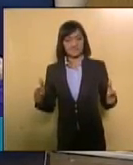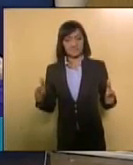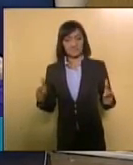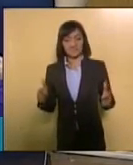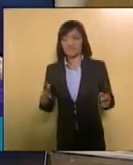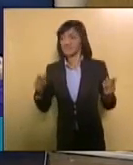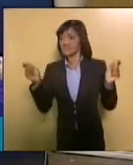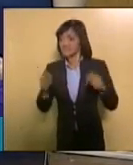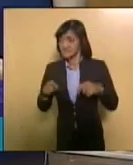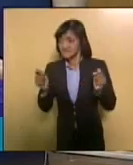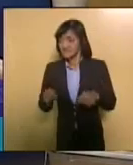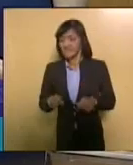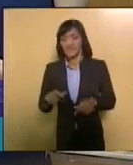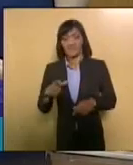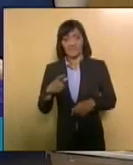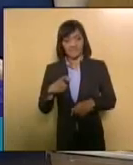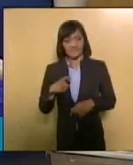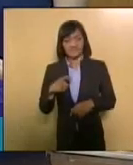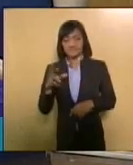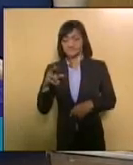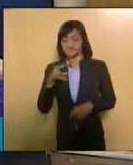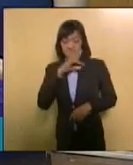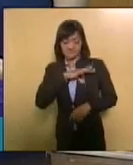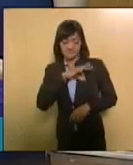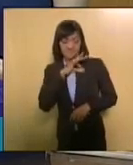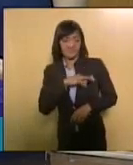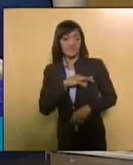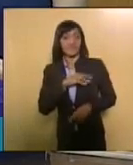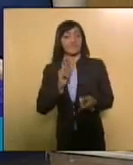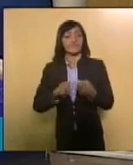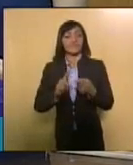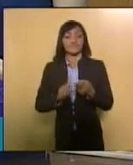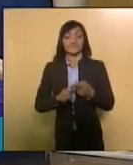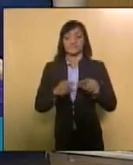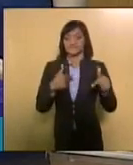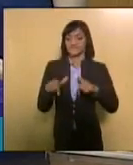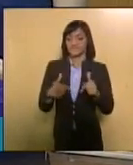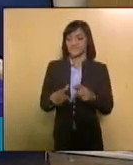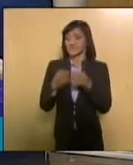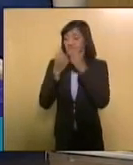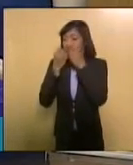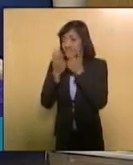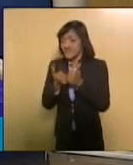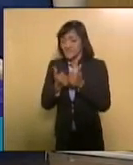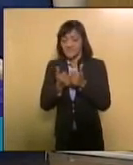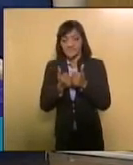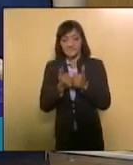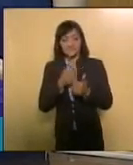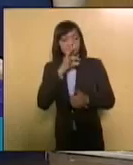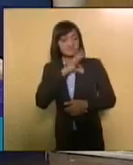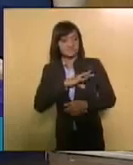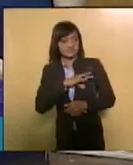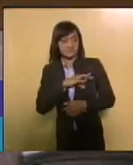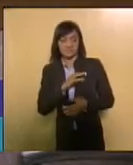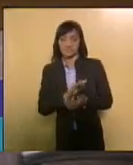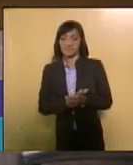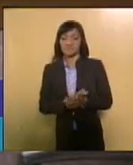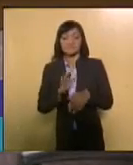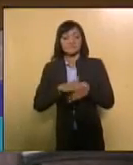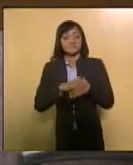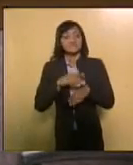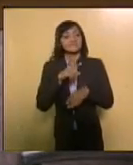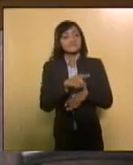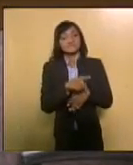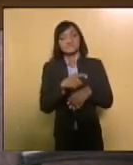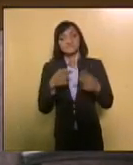cidade haja um crescimento de renda e de emprego ordenado onde você tenha boas políticas públicas e nssa cidade muito